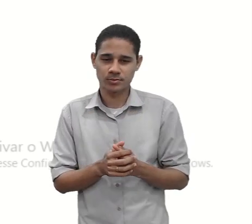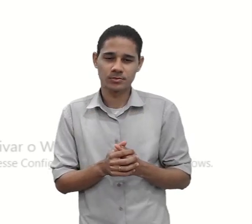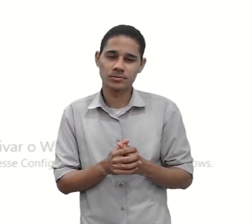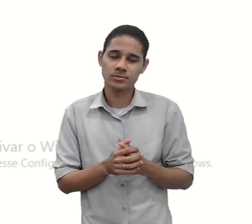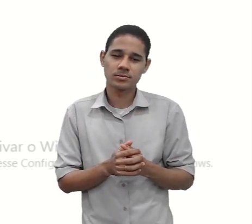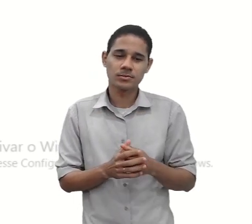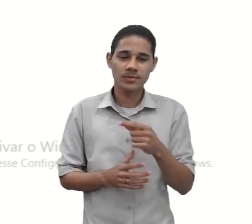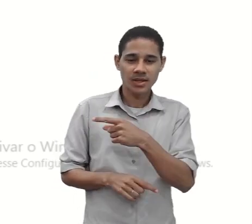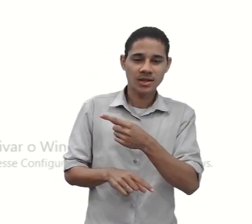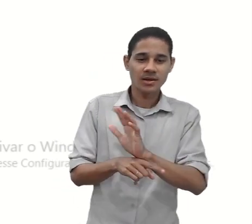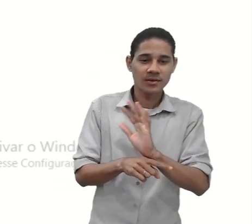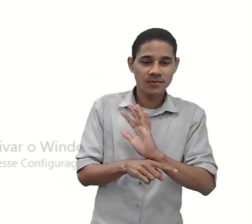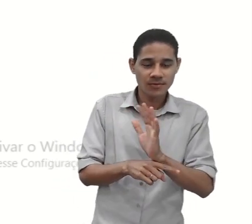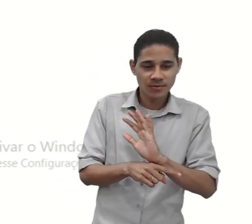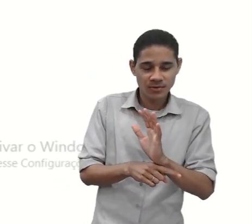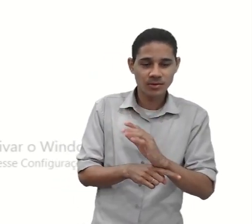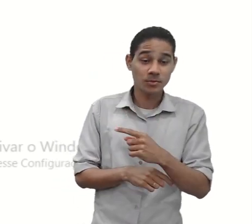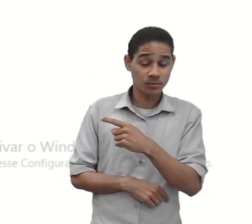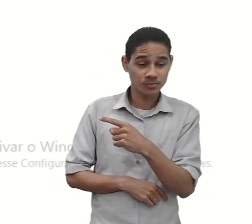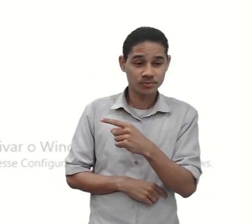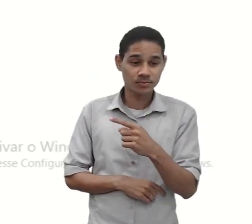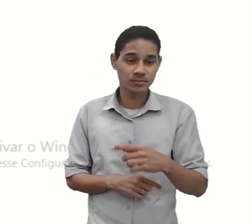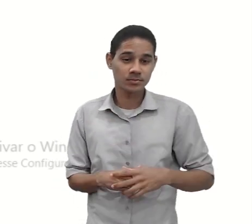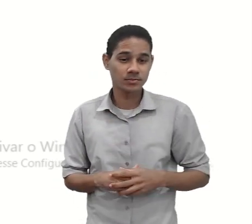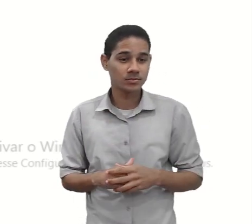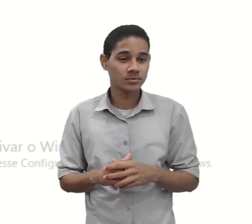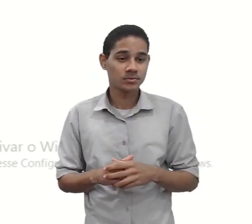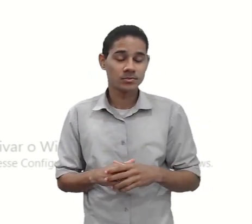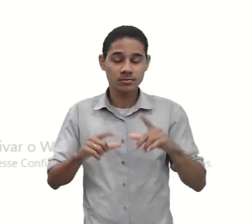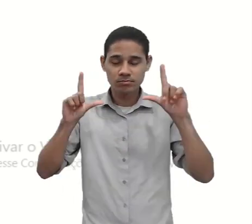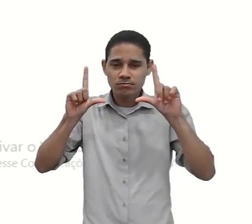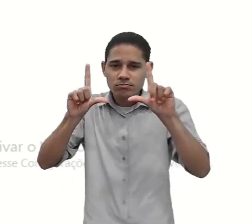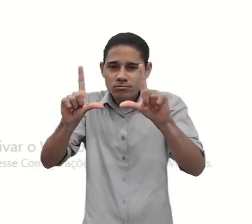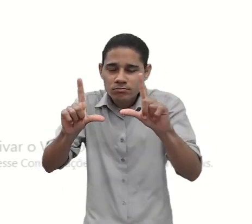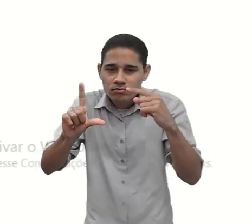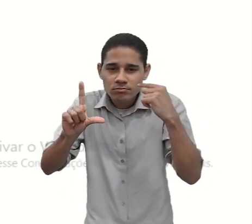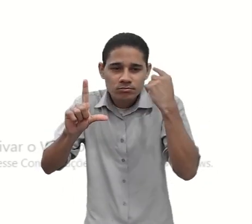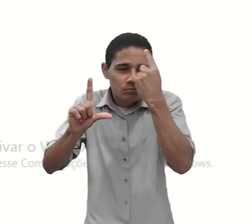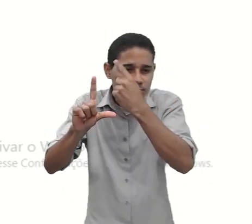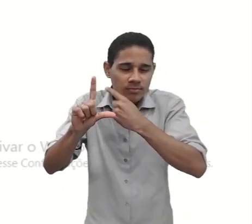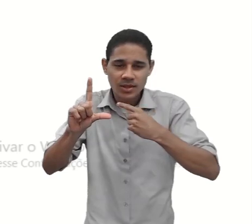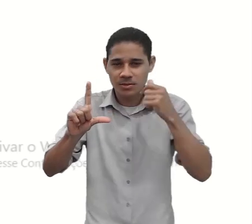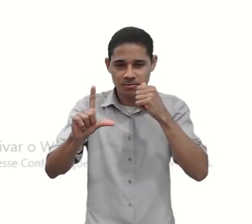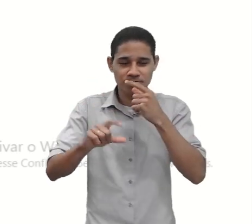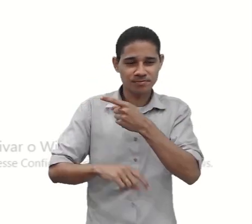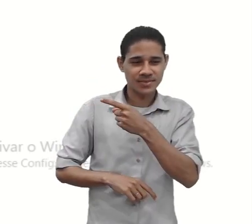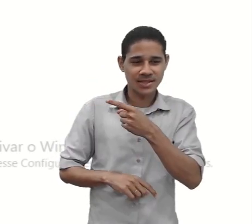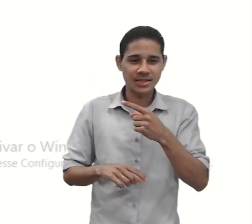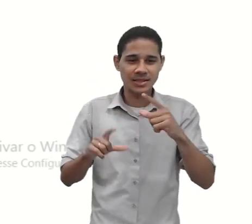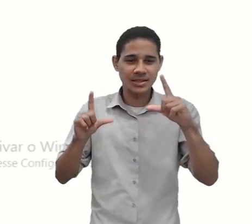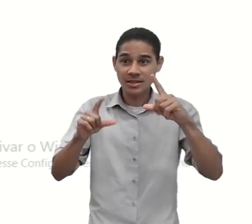a cena do filme Amor, Plástico e Barulho, de Renata Pinheiro, para ilustrar o close da personagem em um